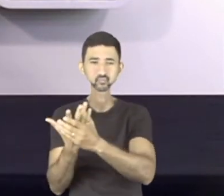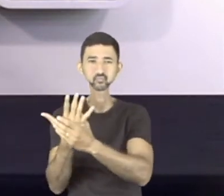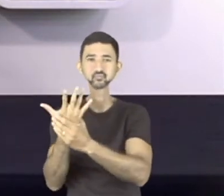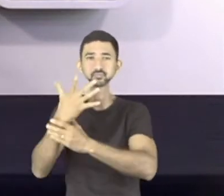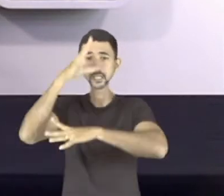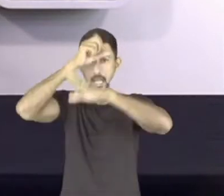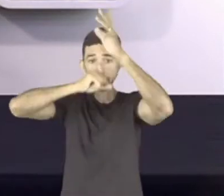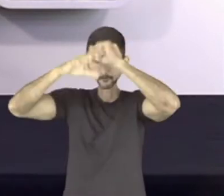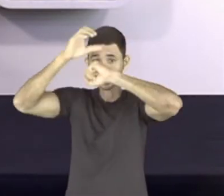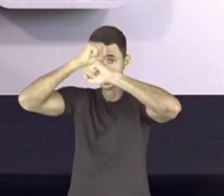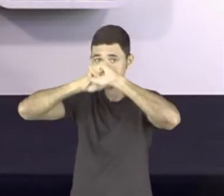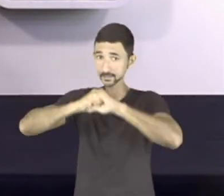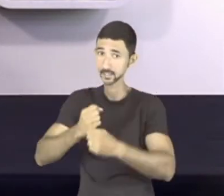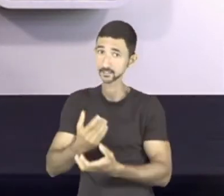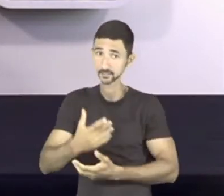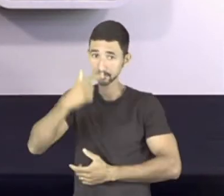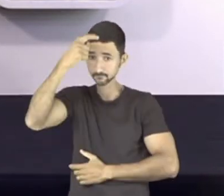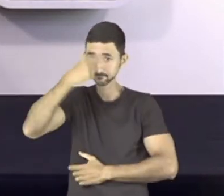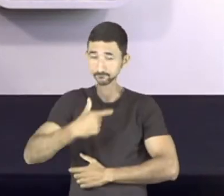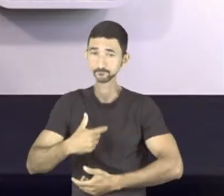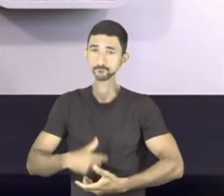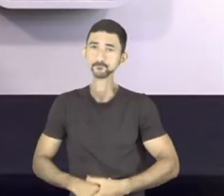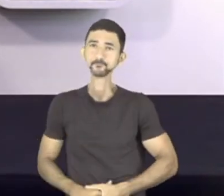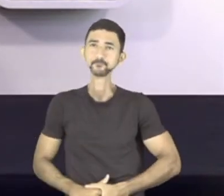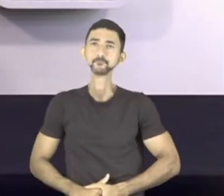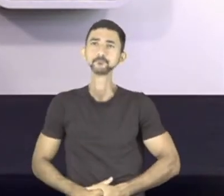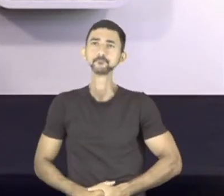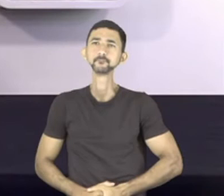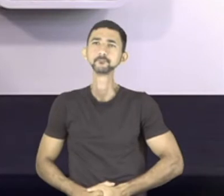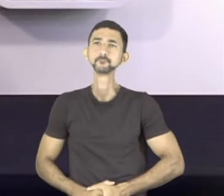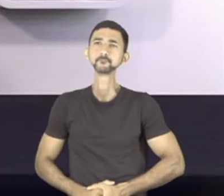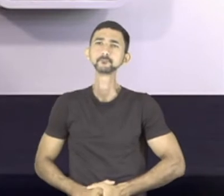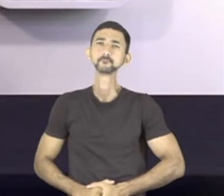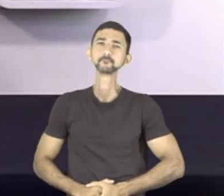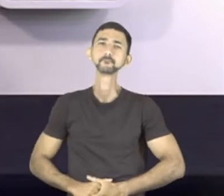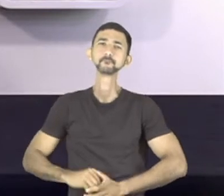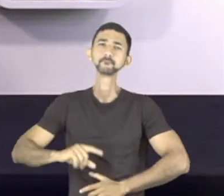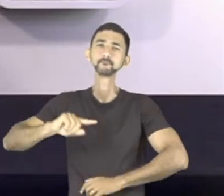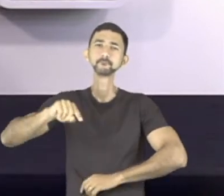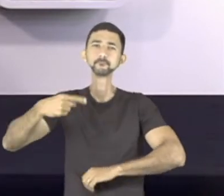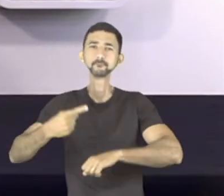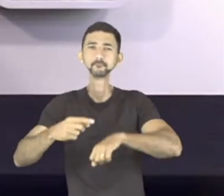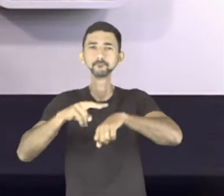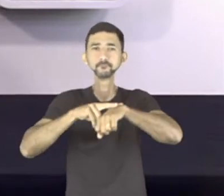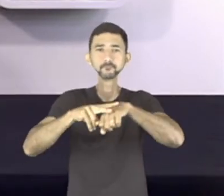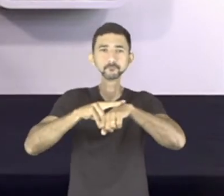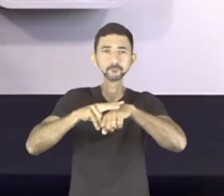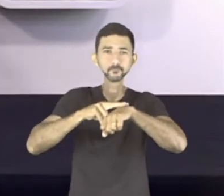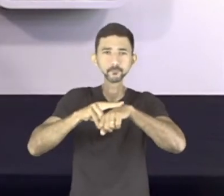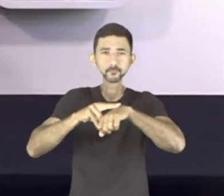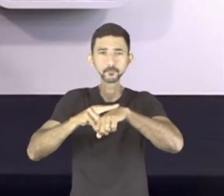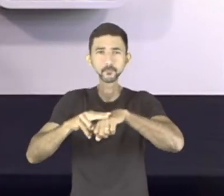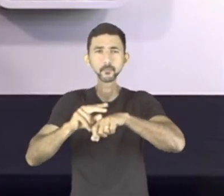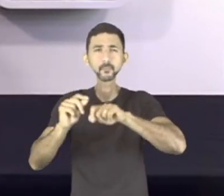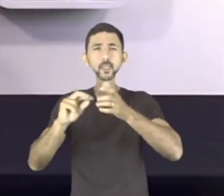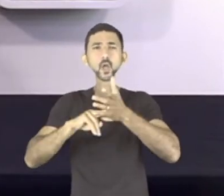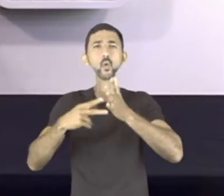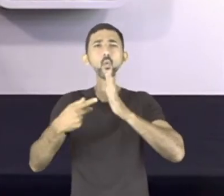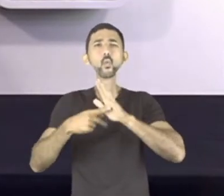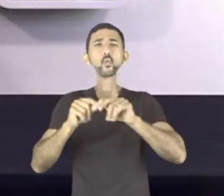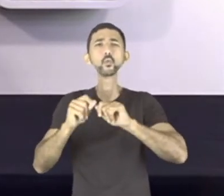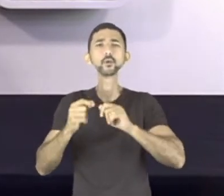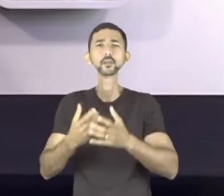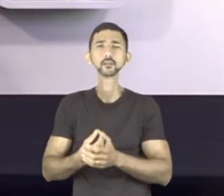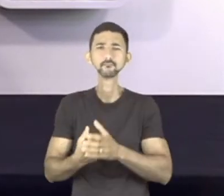no aprendizado daquele indivíduo. Depois você tem a faixa verde, que